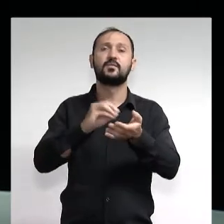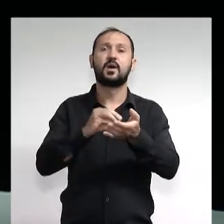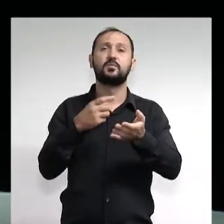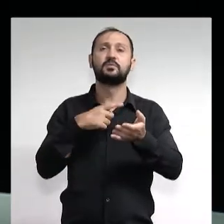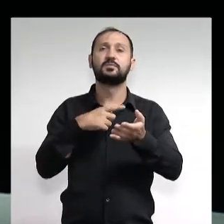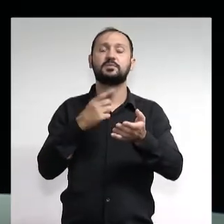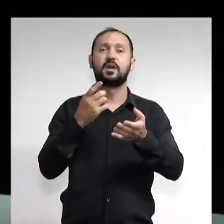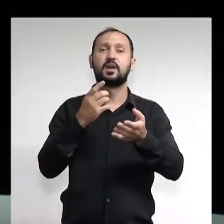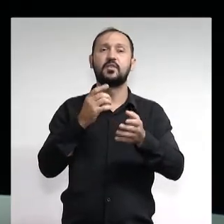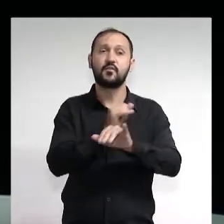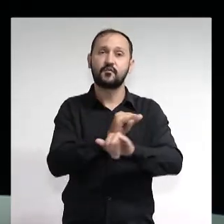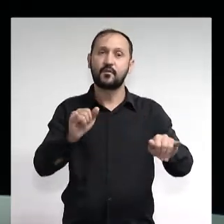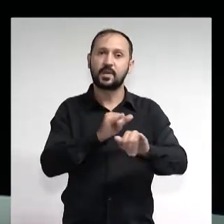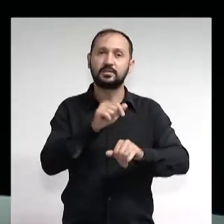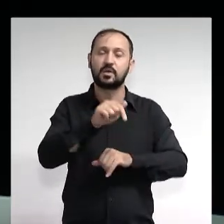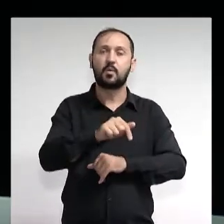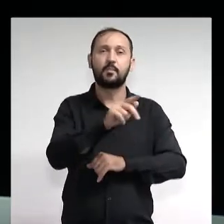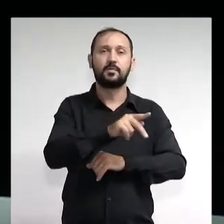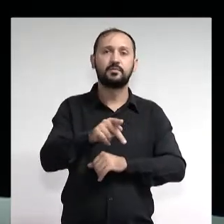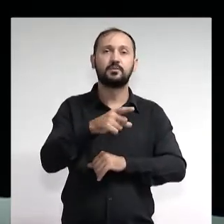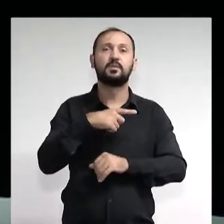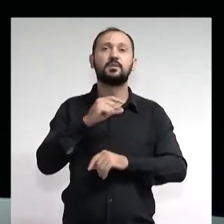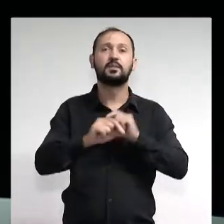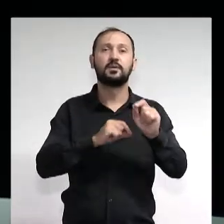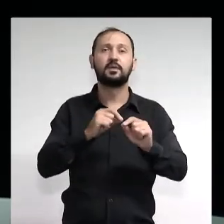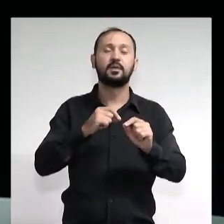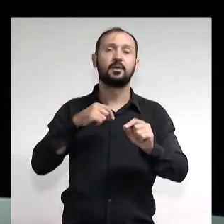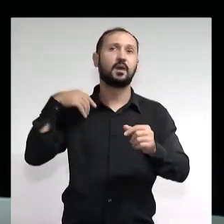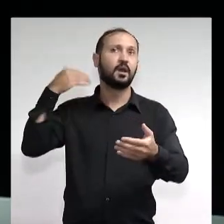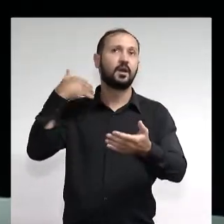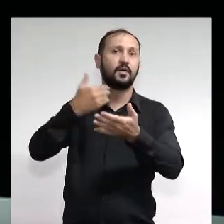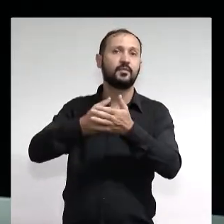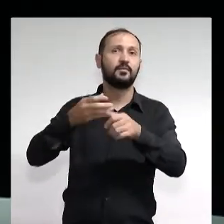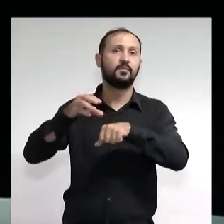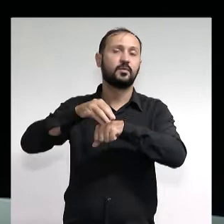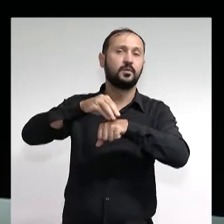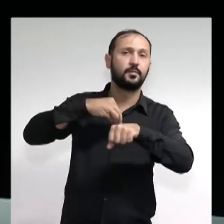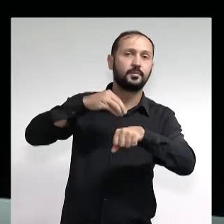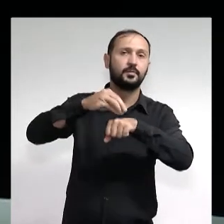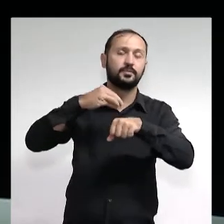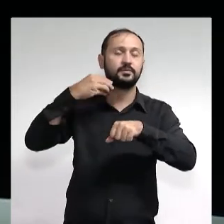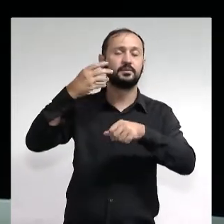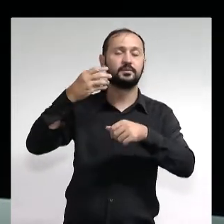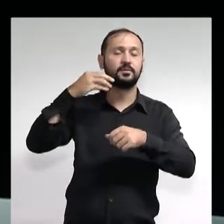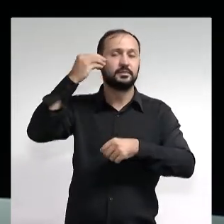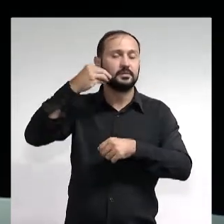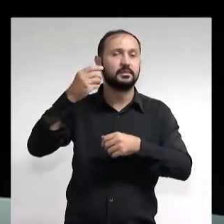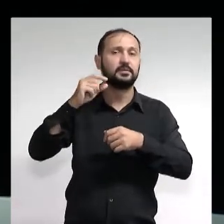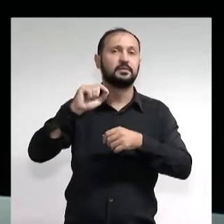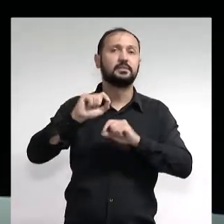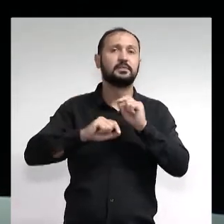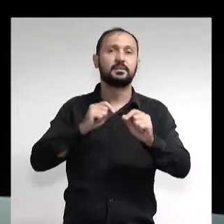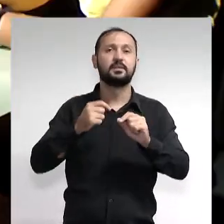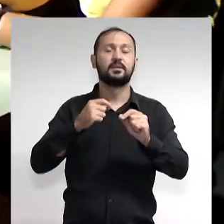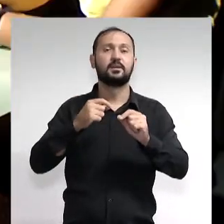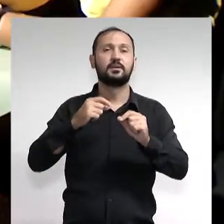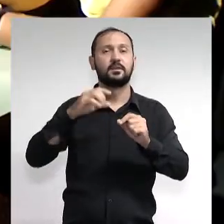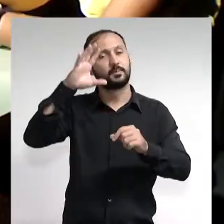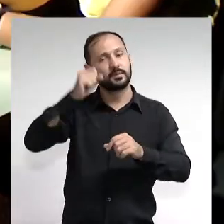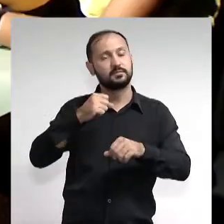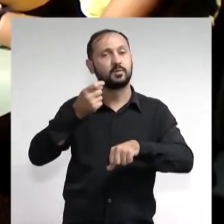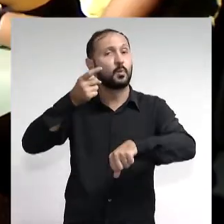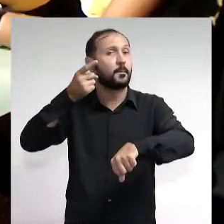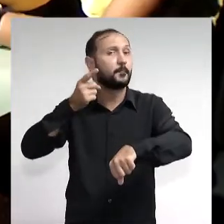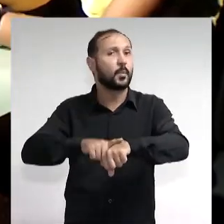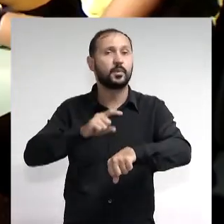da falta de acesso à informação desses professores, que recorrem a um conhecimento que ele foi adquirindo ao longo do tempo, ou um empirismo que ele acha